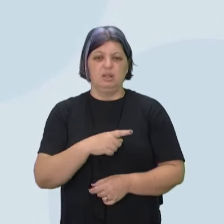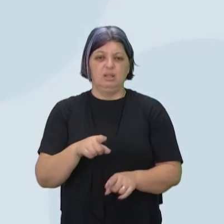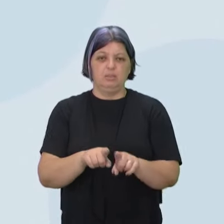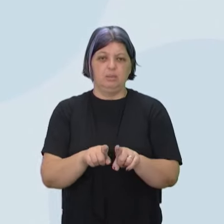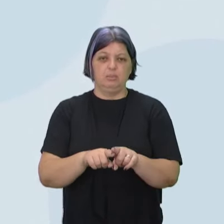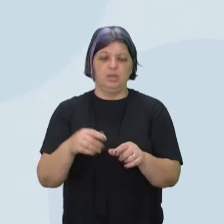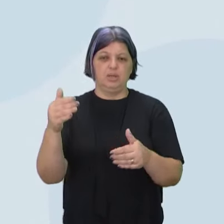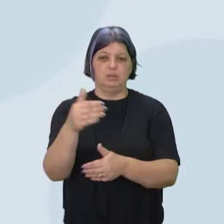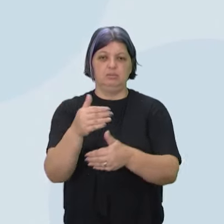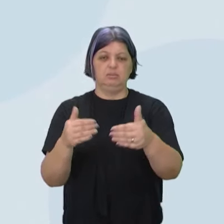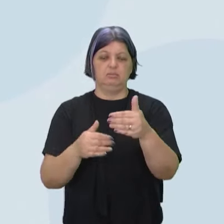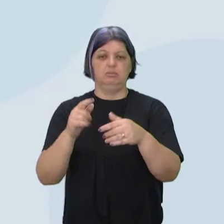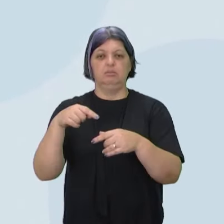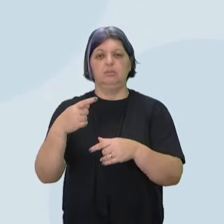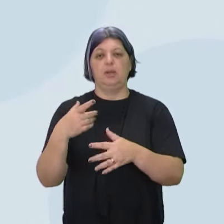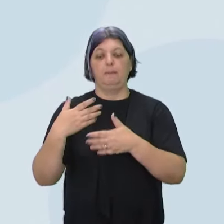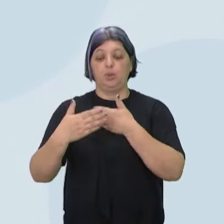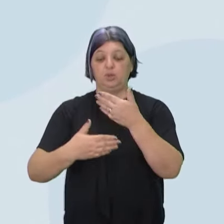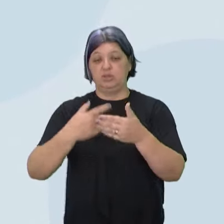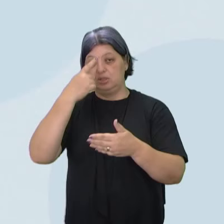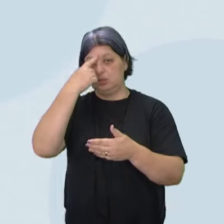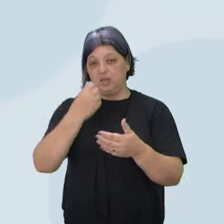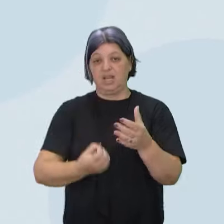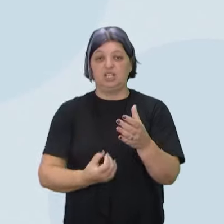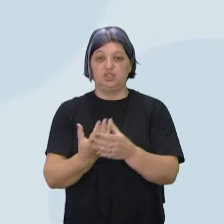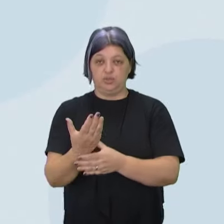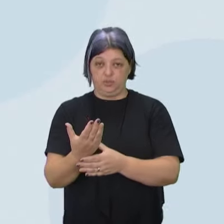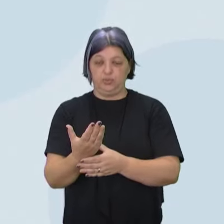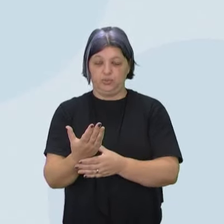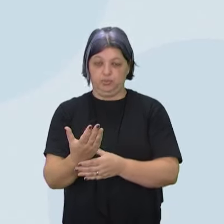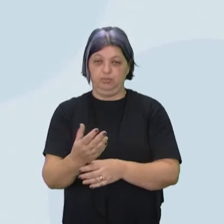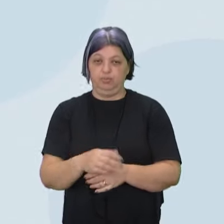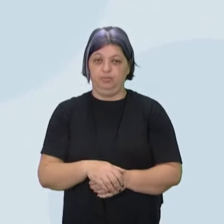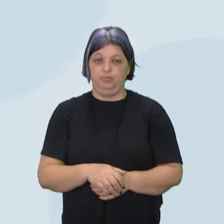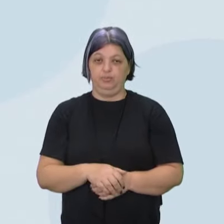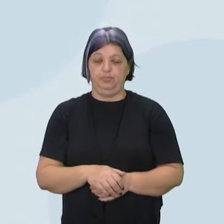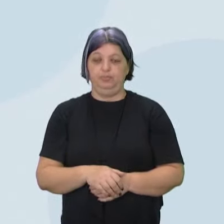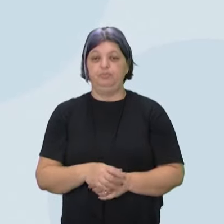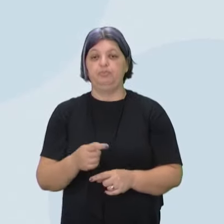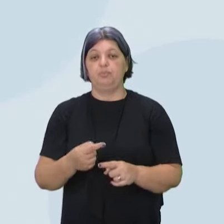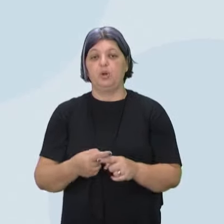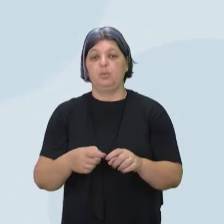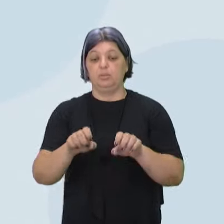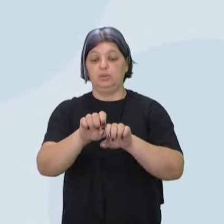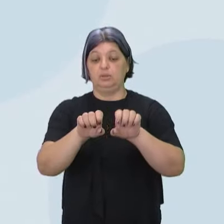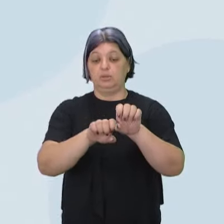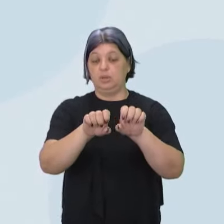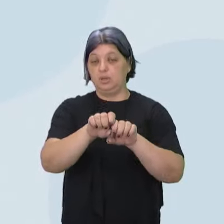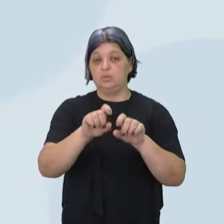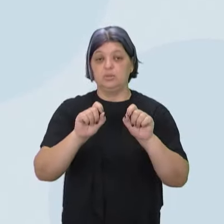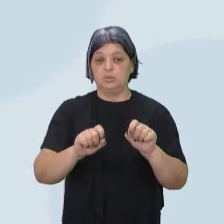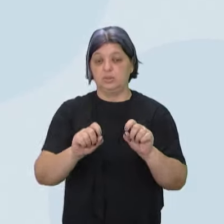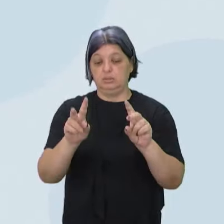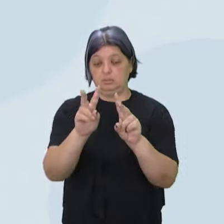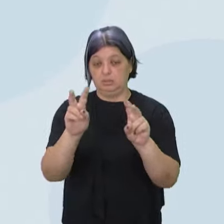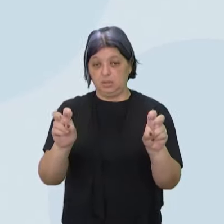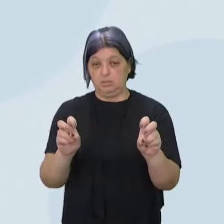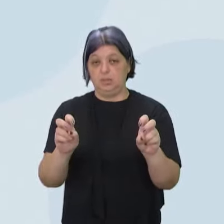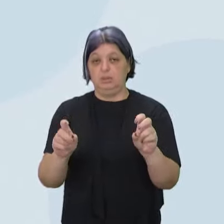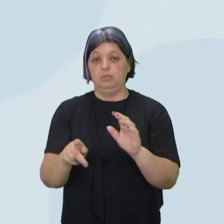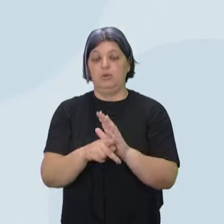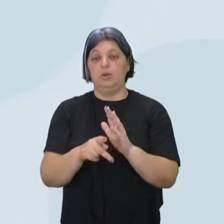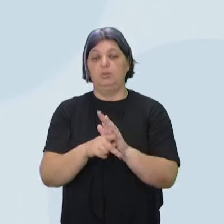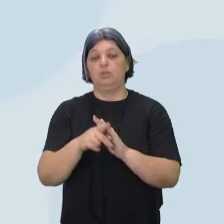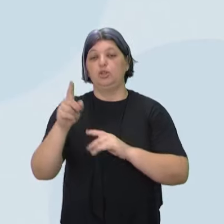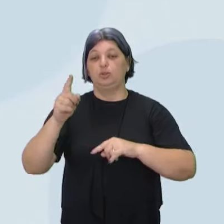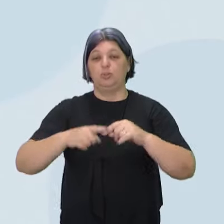próximo slide, os processos criativos. Os processos criativos é aquele eixo estruturante relacionado mais principalmente ao produto final,